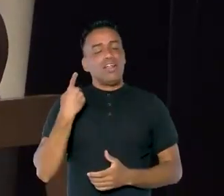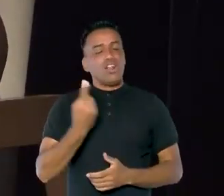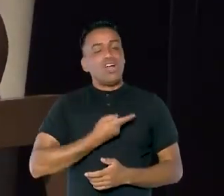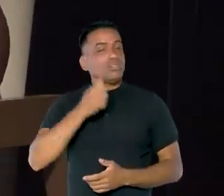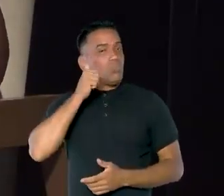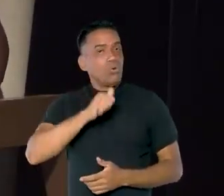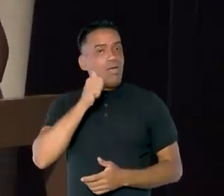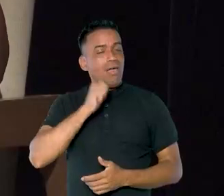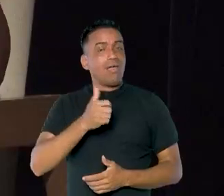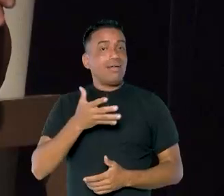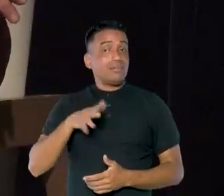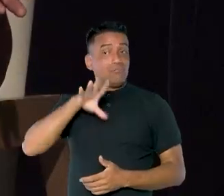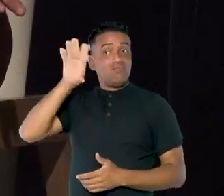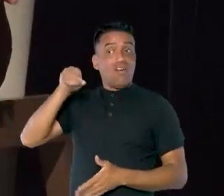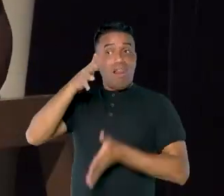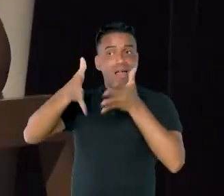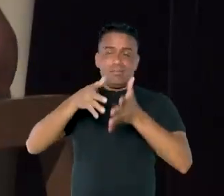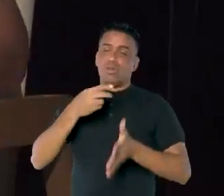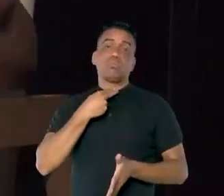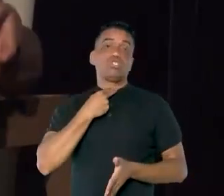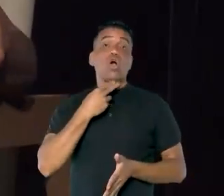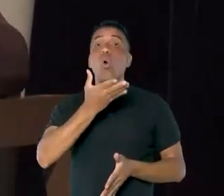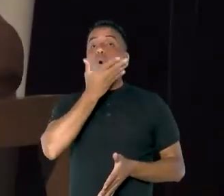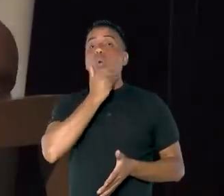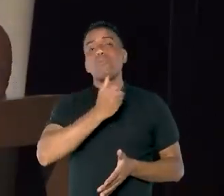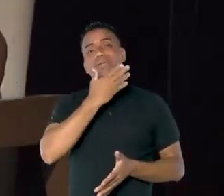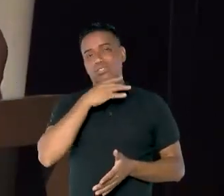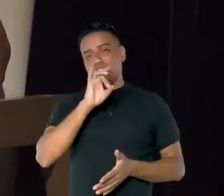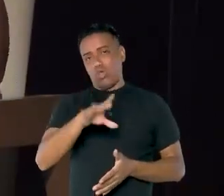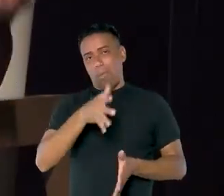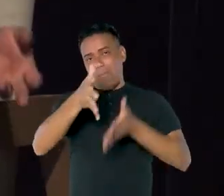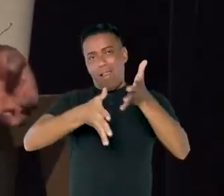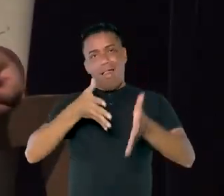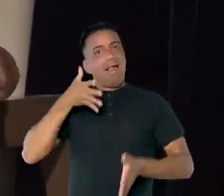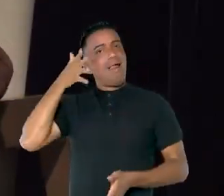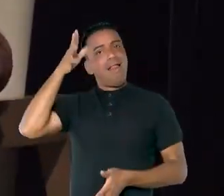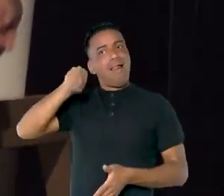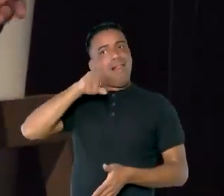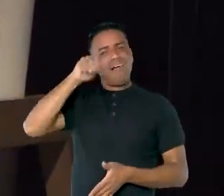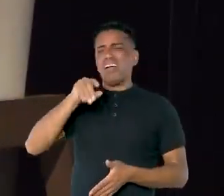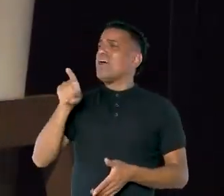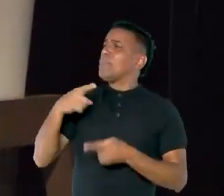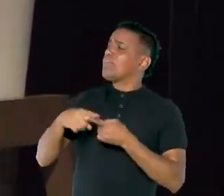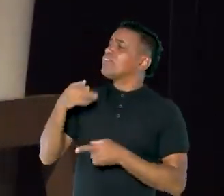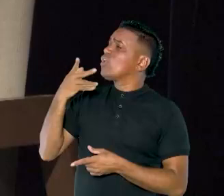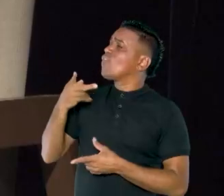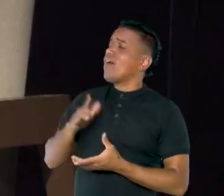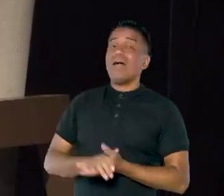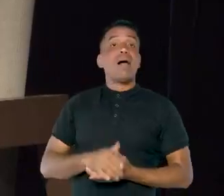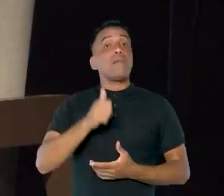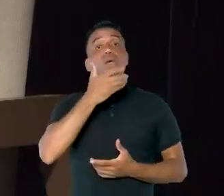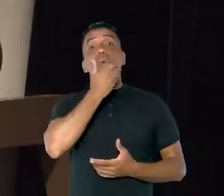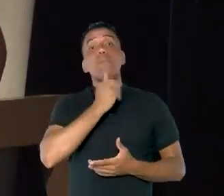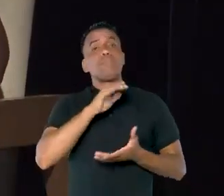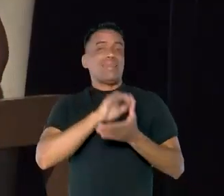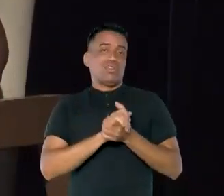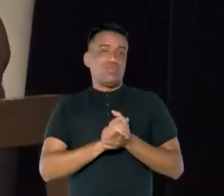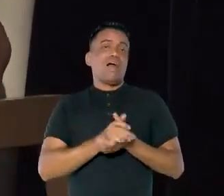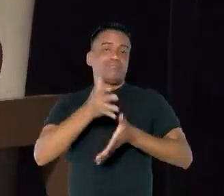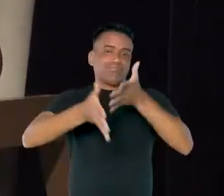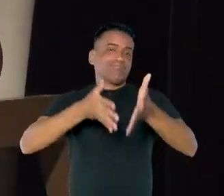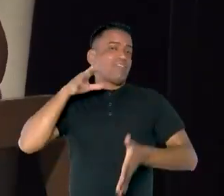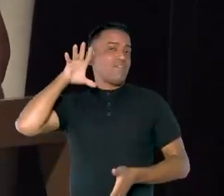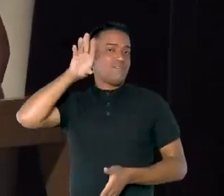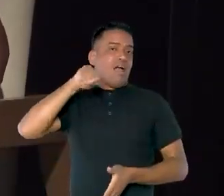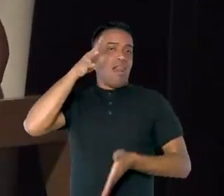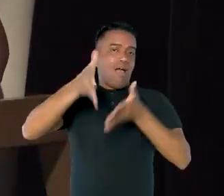podíamos falar. Quem falava era o homem. Né? Então, não, por que você não fala? Não, meu marido que vai falar. Então, a gente está